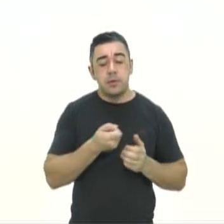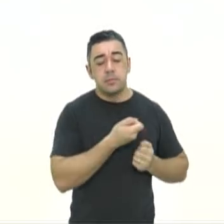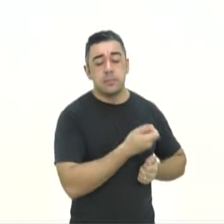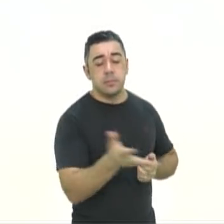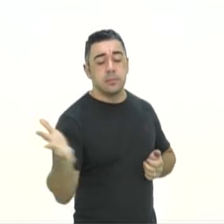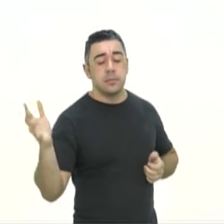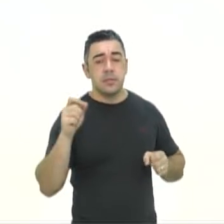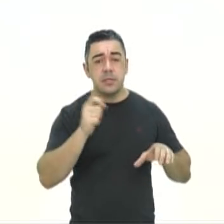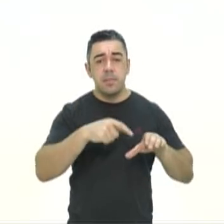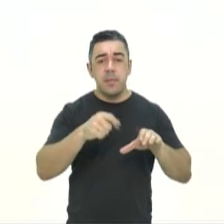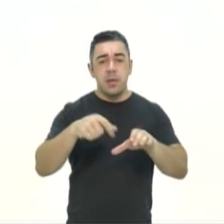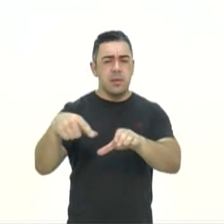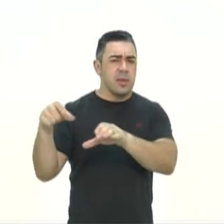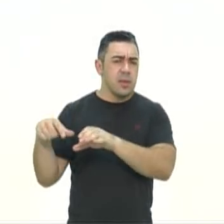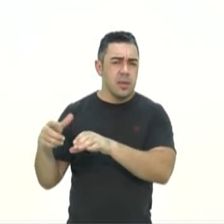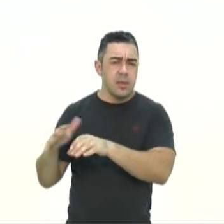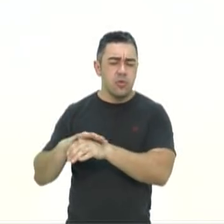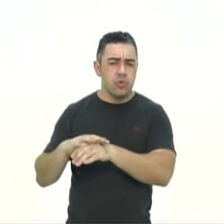semeia, possui uma